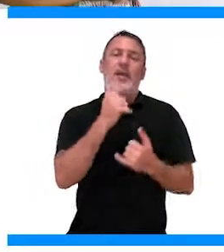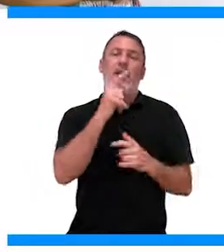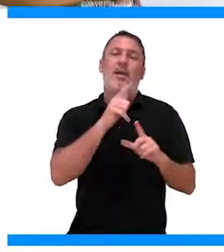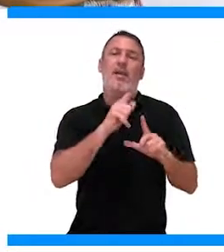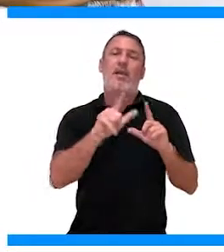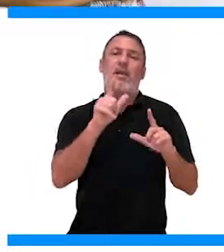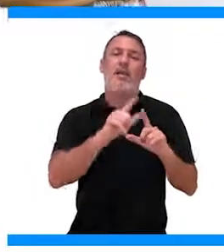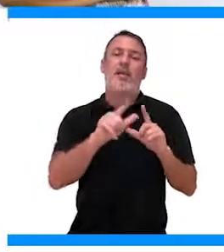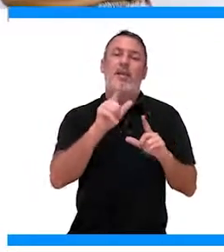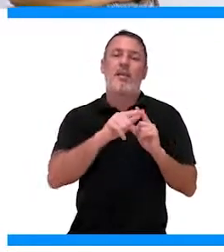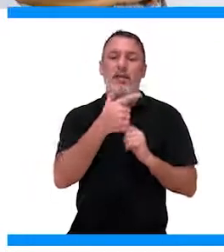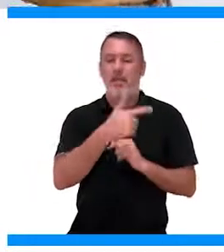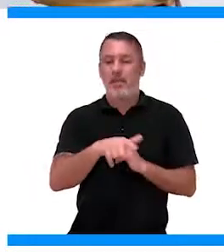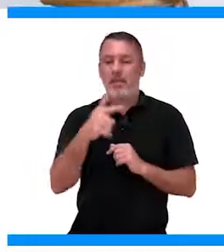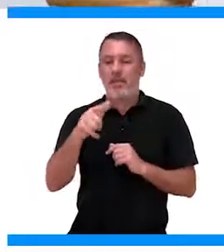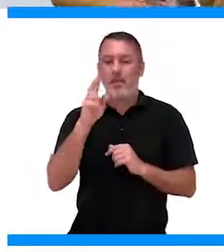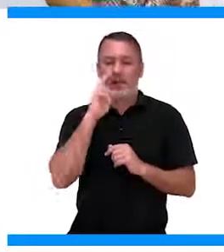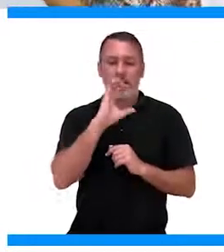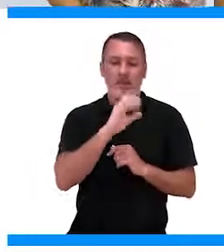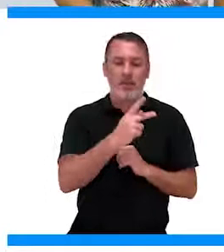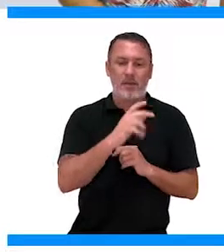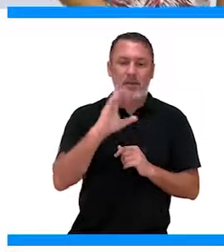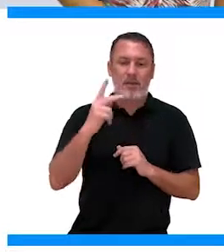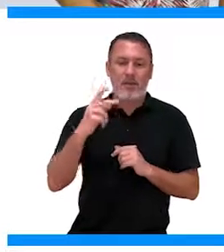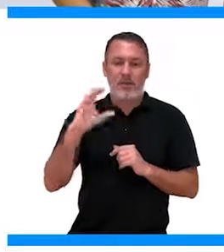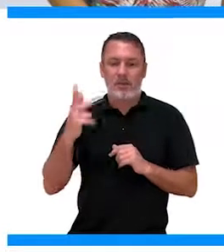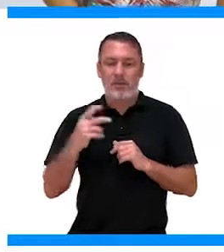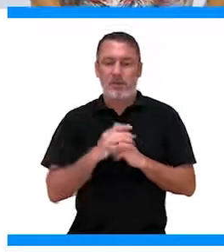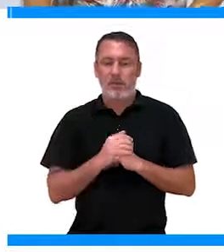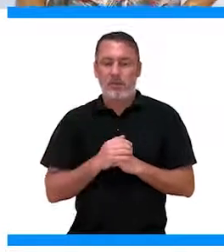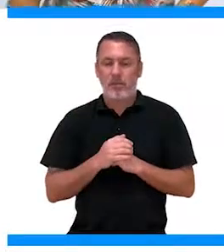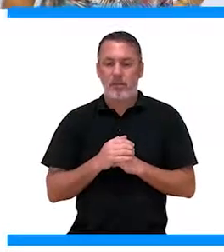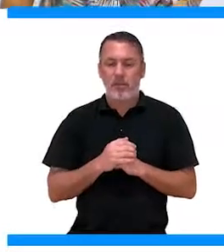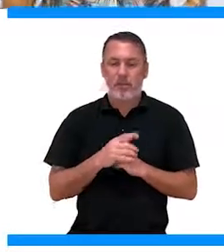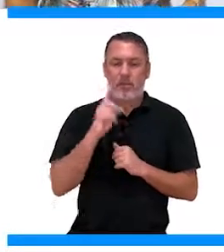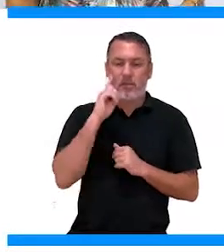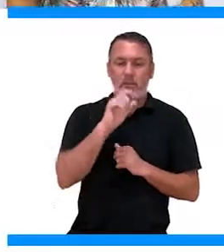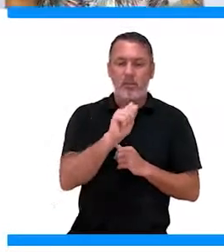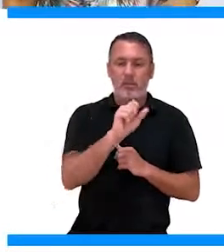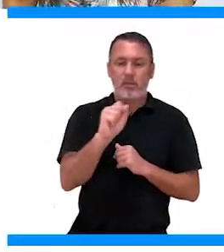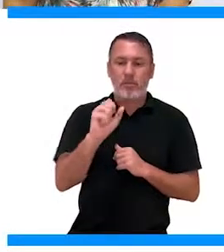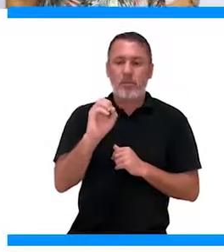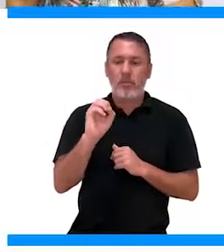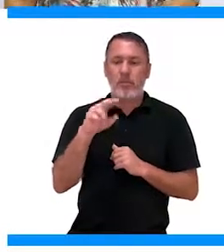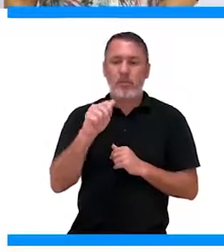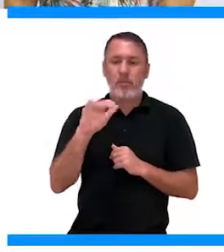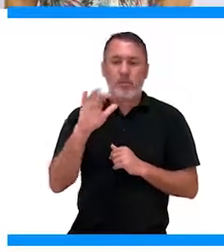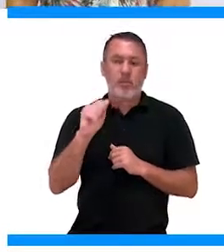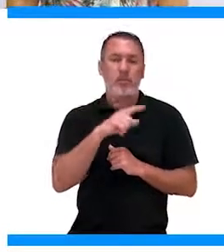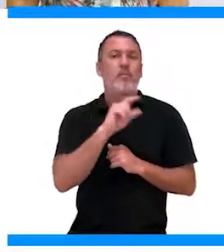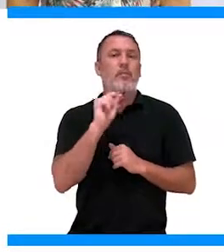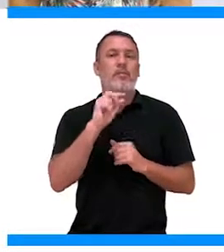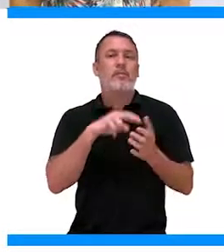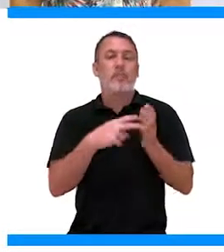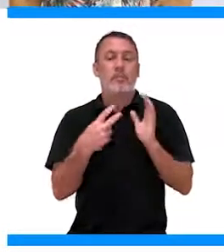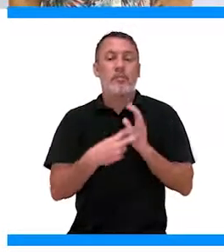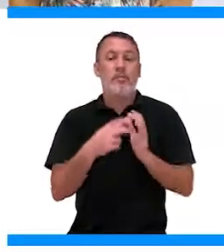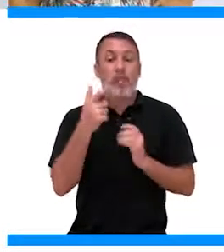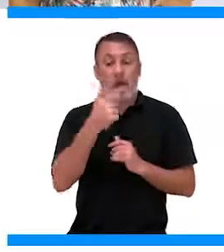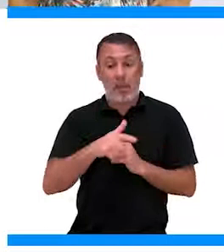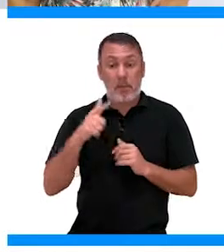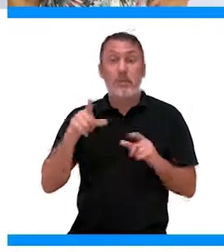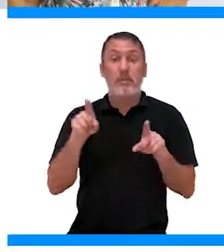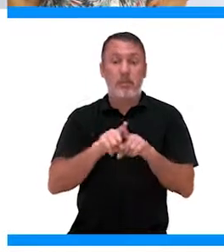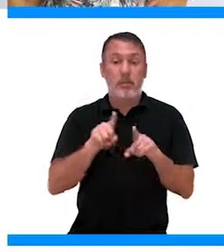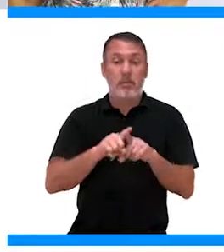brincadeira aí de repetição do CH, da consoante CH. A assonância. A assonância também é